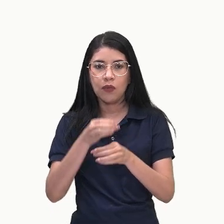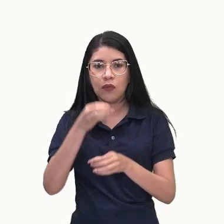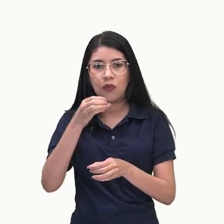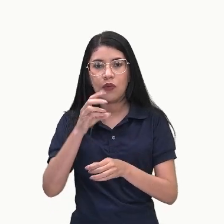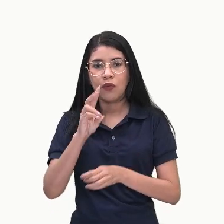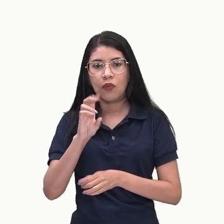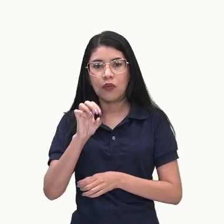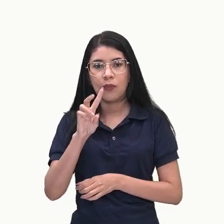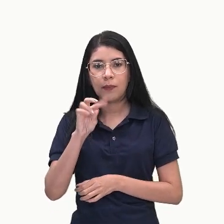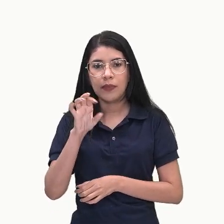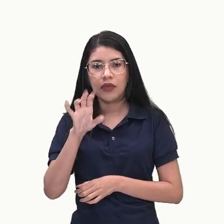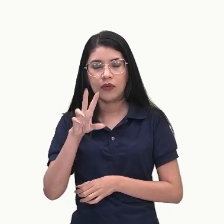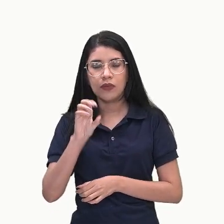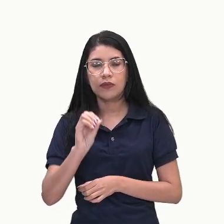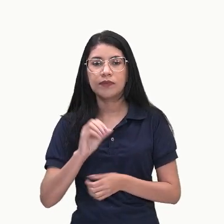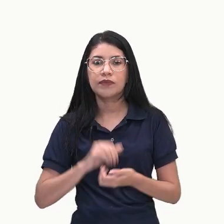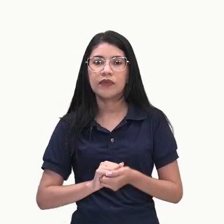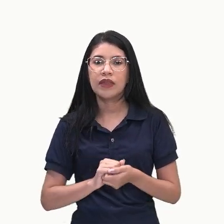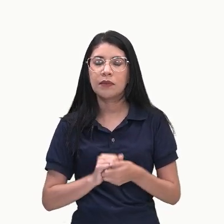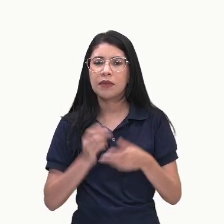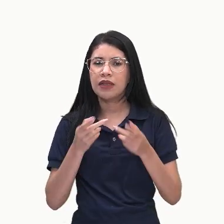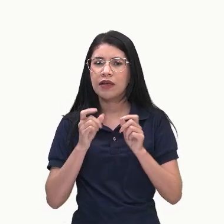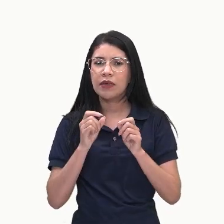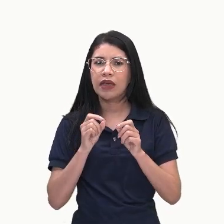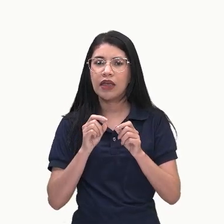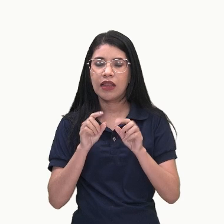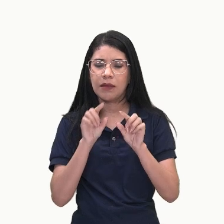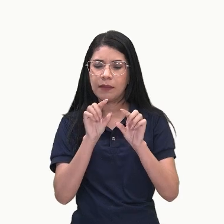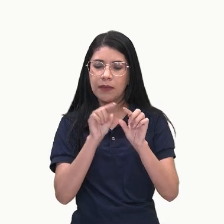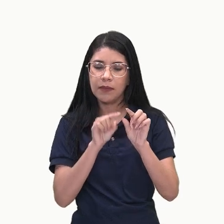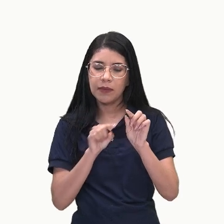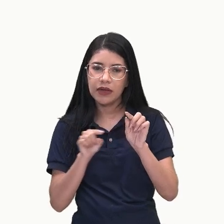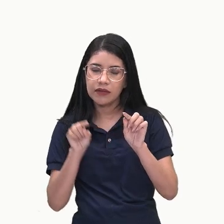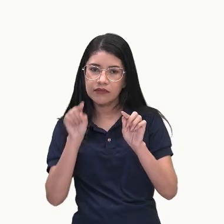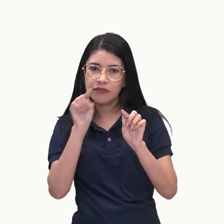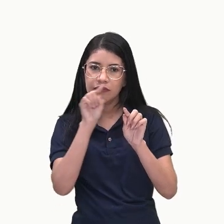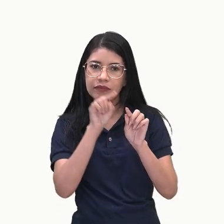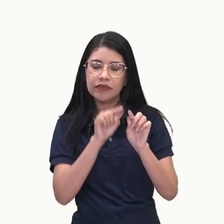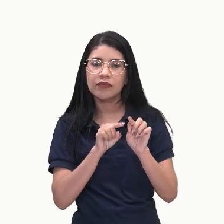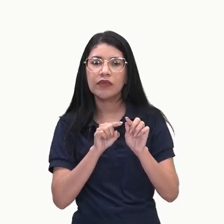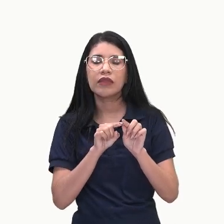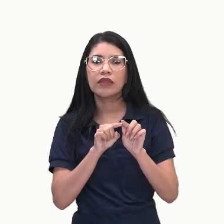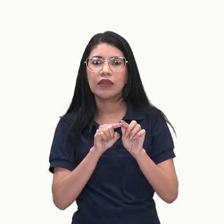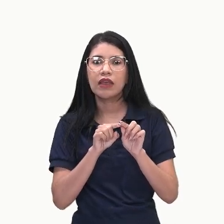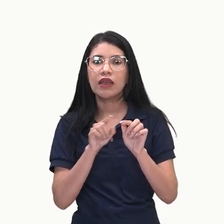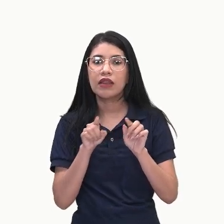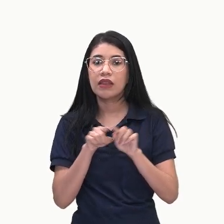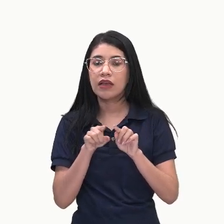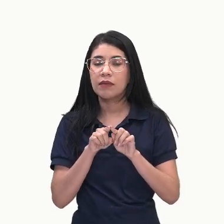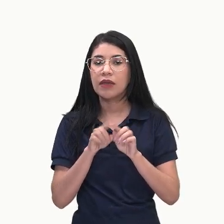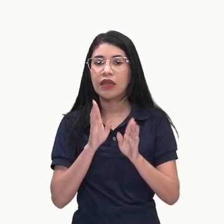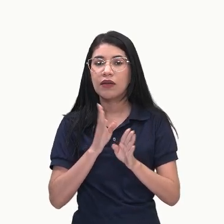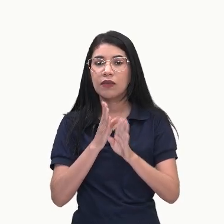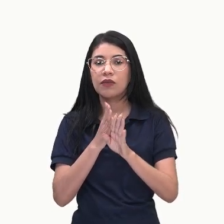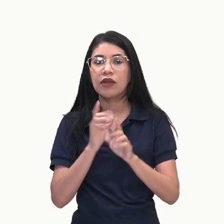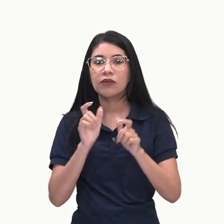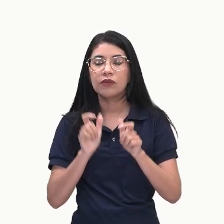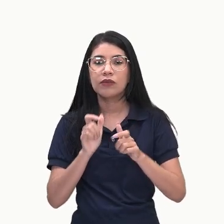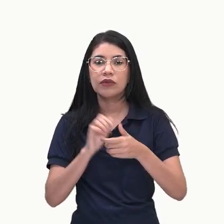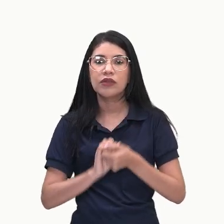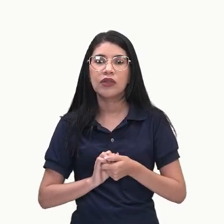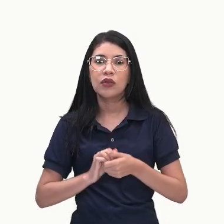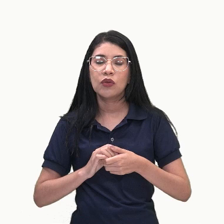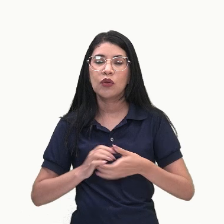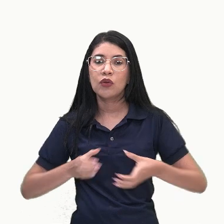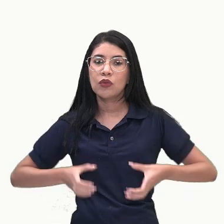que essa célula tem um formato mais cúbico aqui, como a gente pode visualizar, e eles são encontrados lá nos túbulos